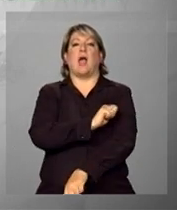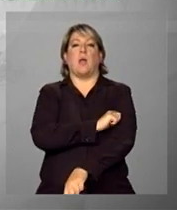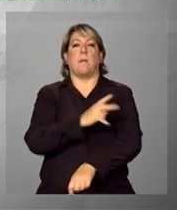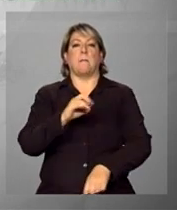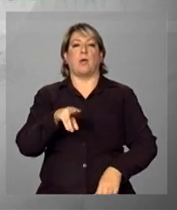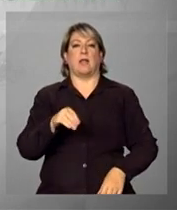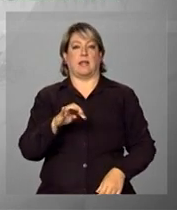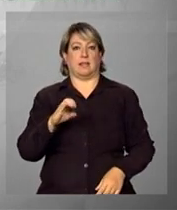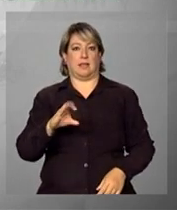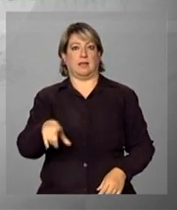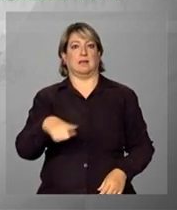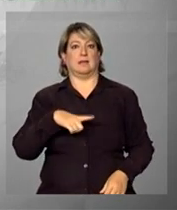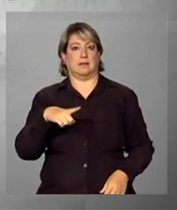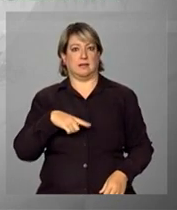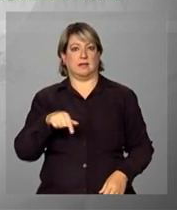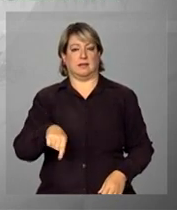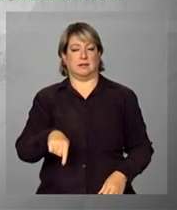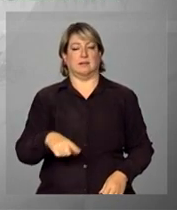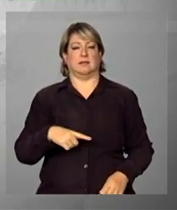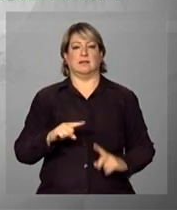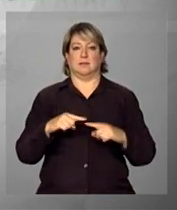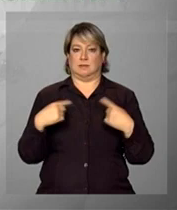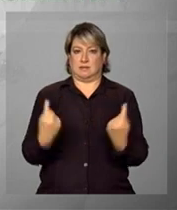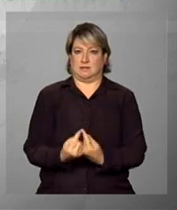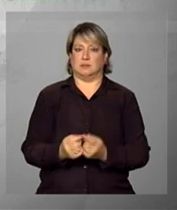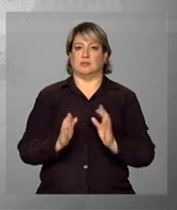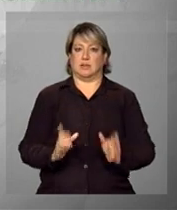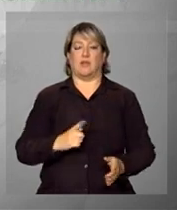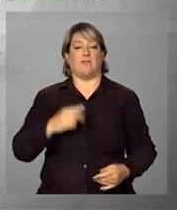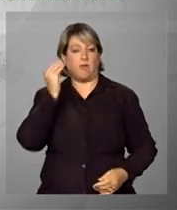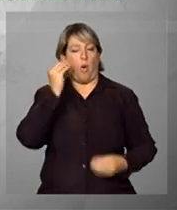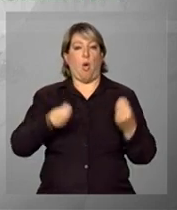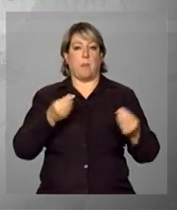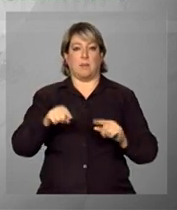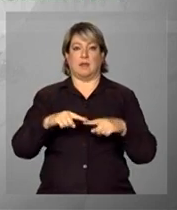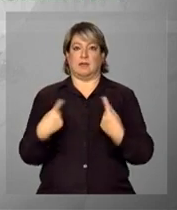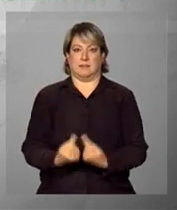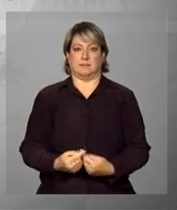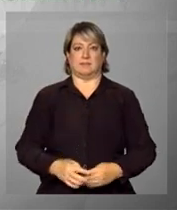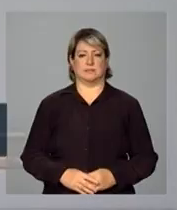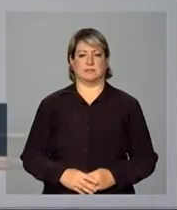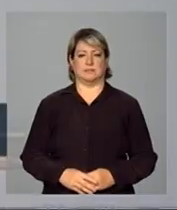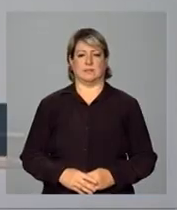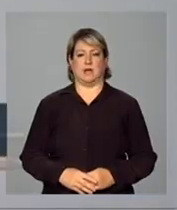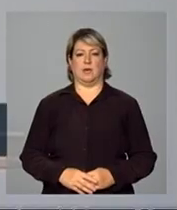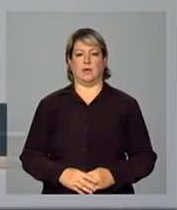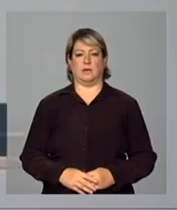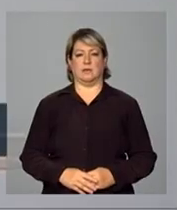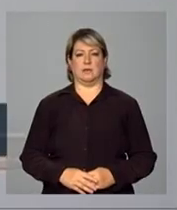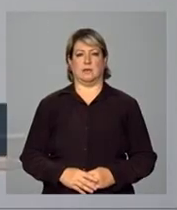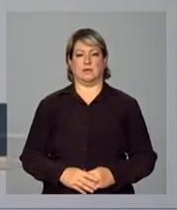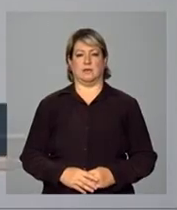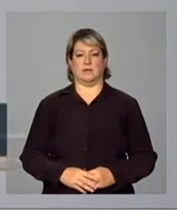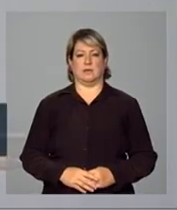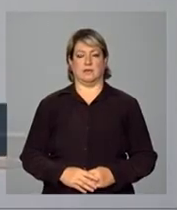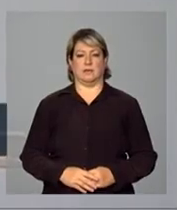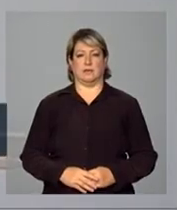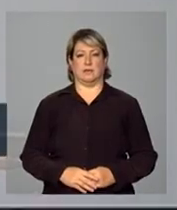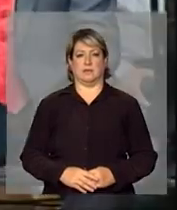o Programa Nacional de Acesso ao Ensino Técnico e Emprego. Veja como foi a cerimônia. Querida